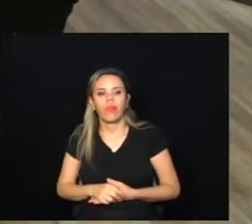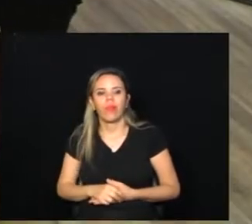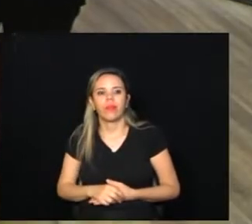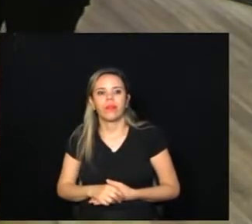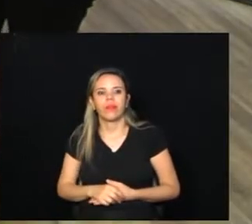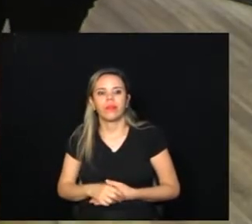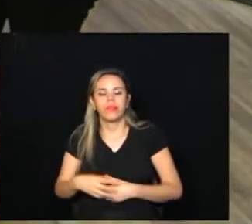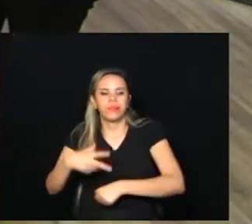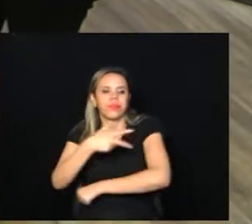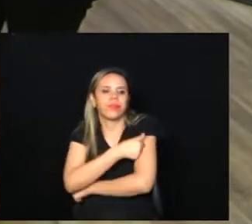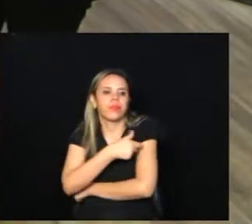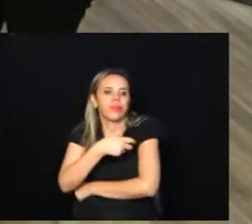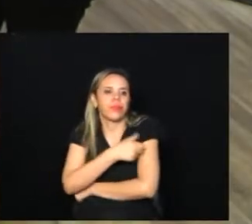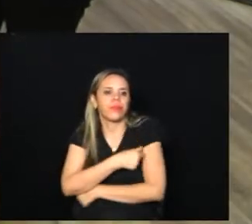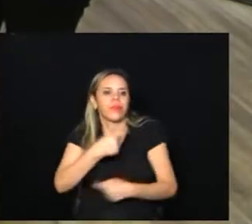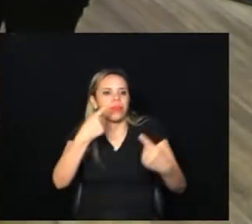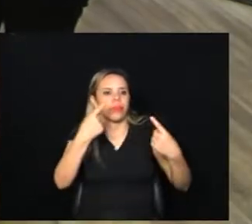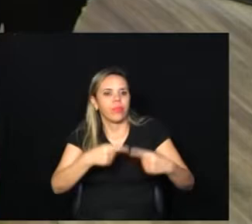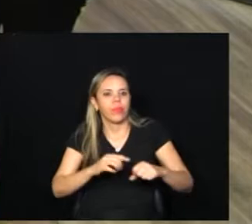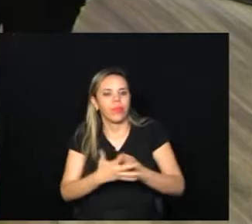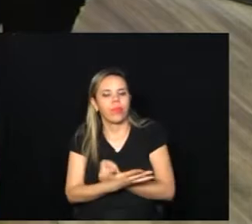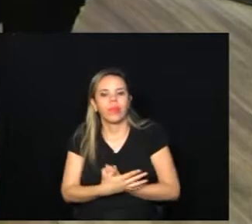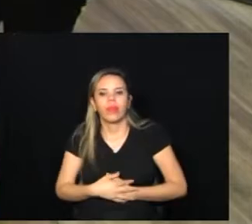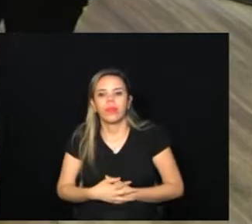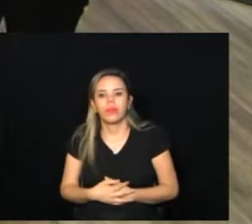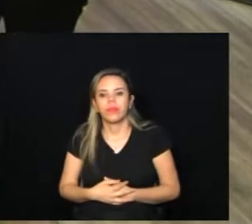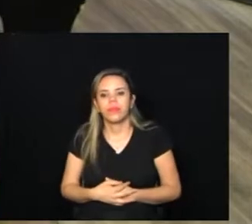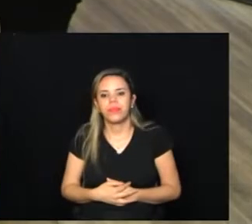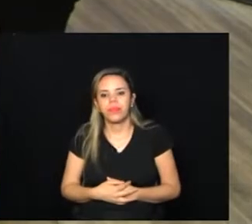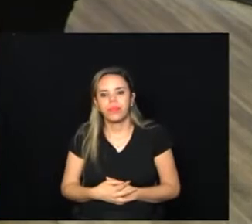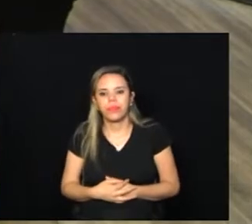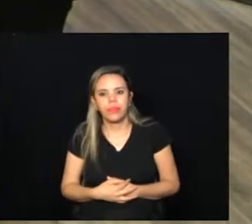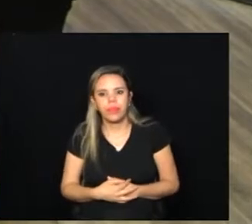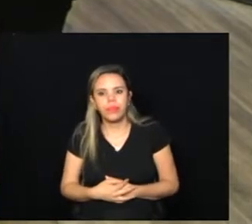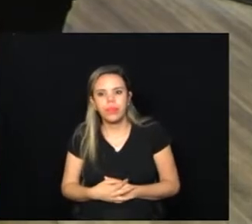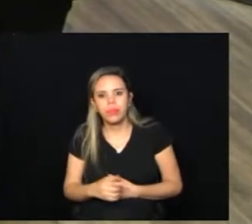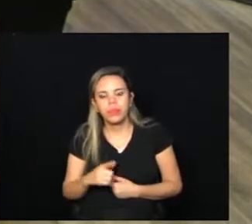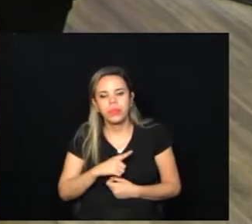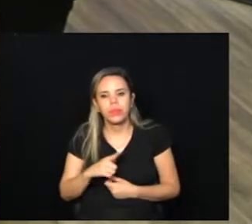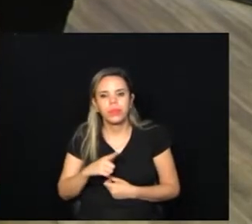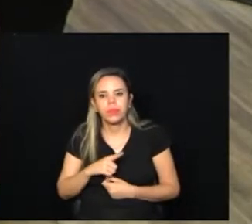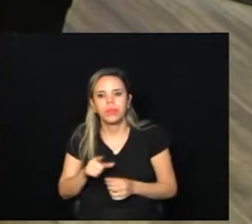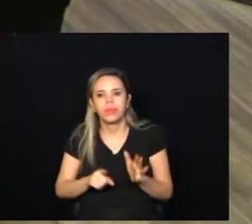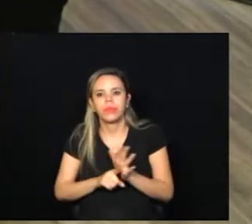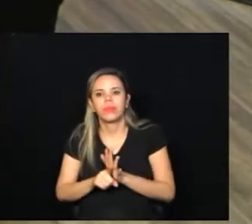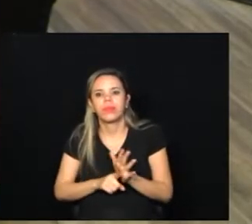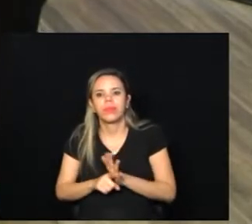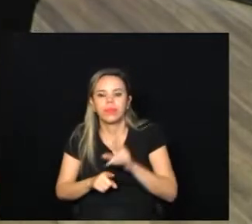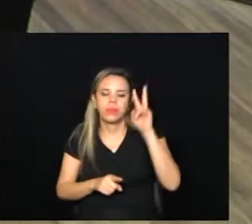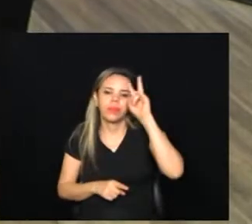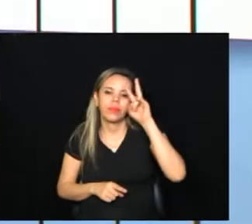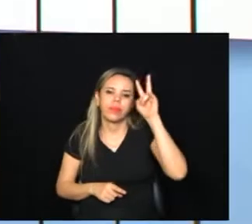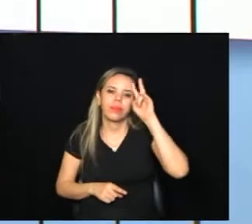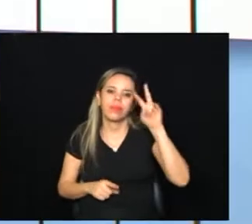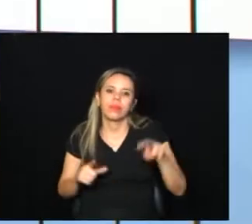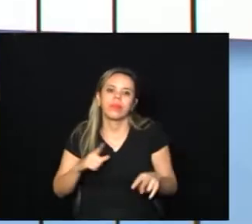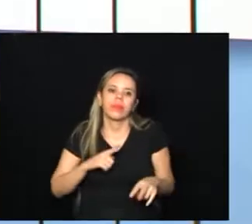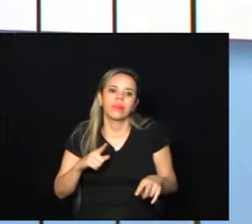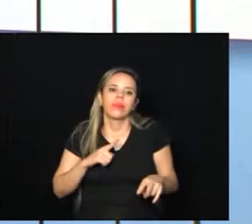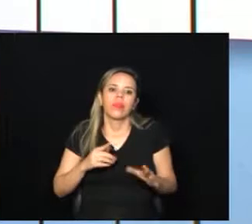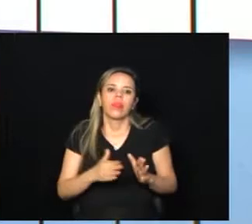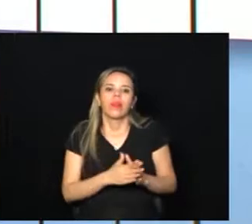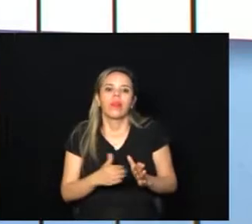Sobre vacinação contra a Covid-19. A gente tem aqui os dados, lembrando que nós estamos